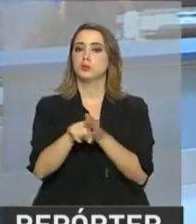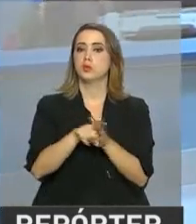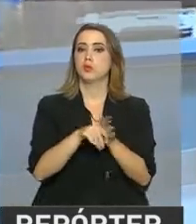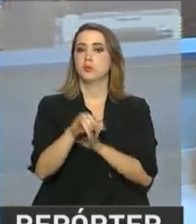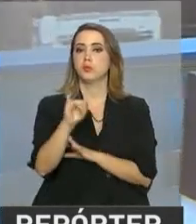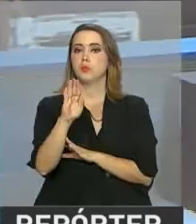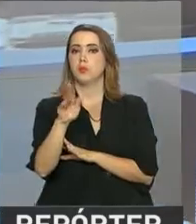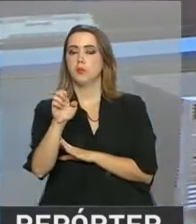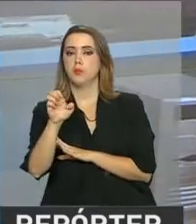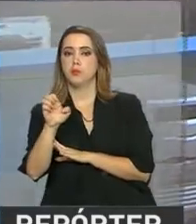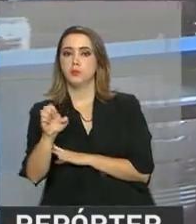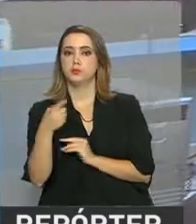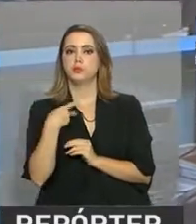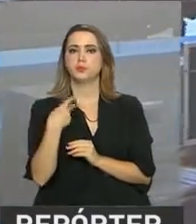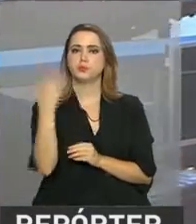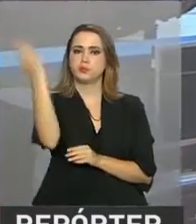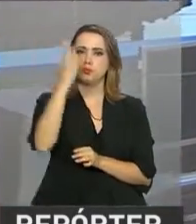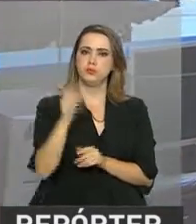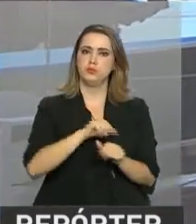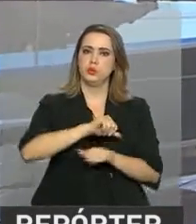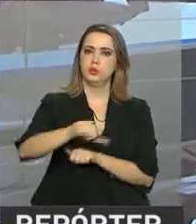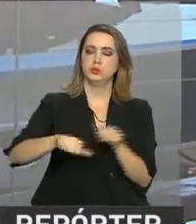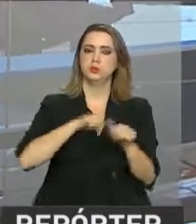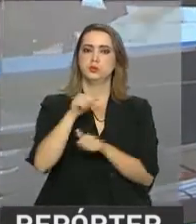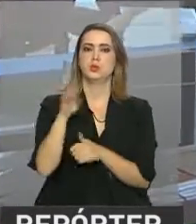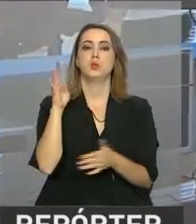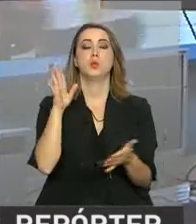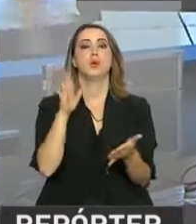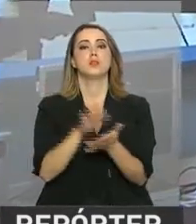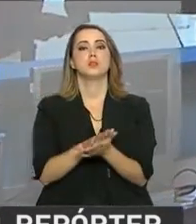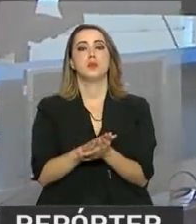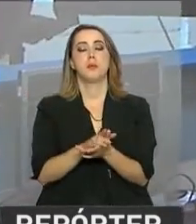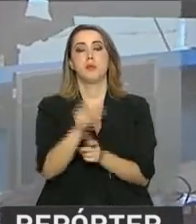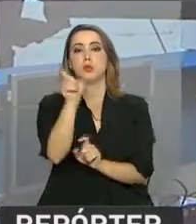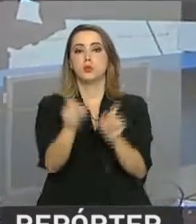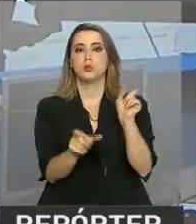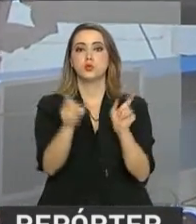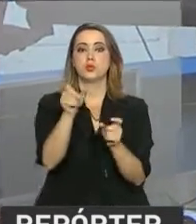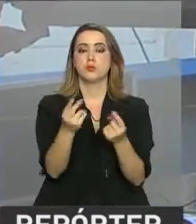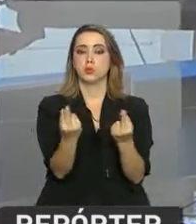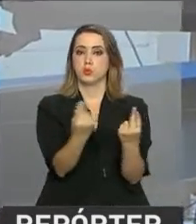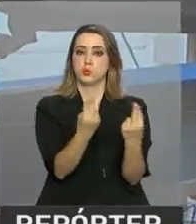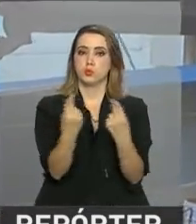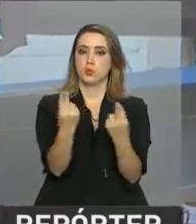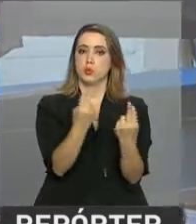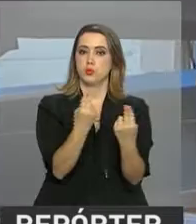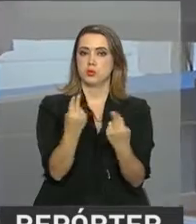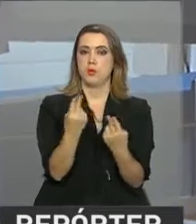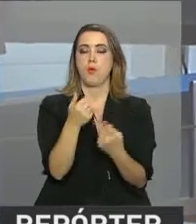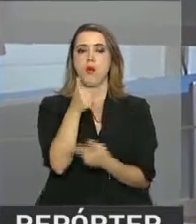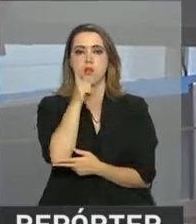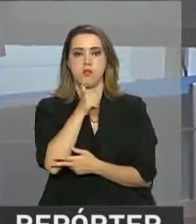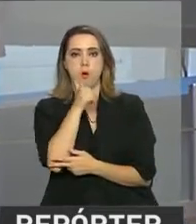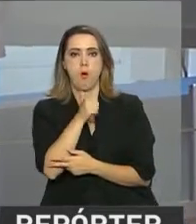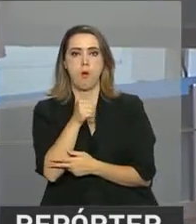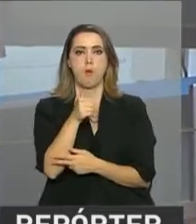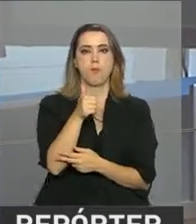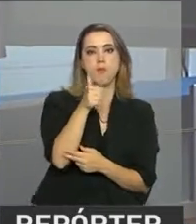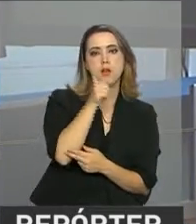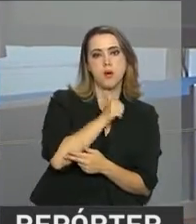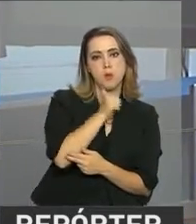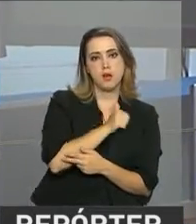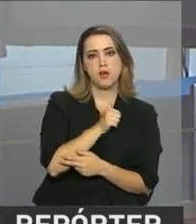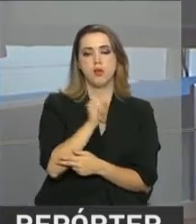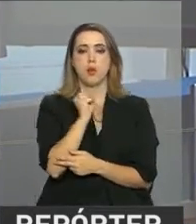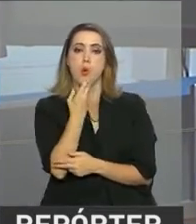brasil está mudando no ano passado o casamento entre pessoas do mesmo sexo registrou um aumento comparado a 2014 as